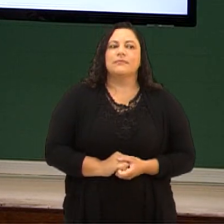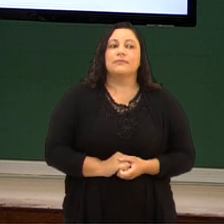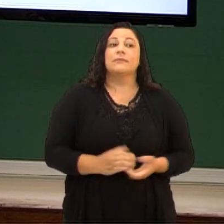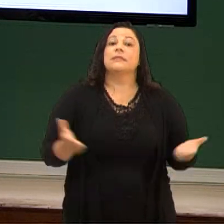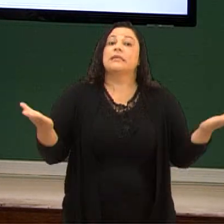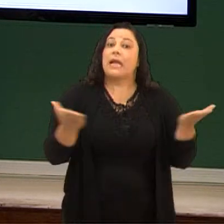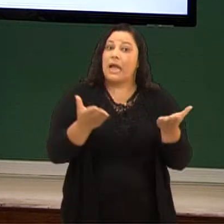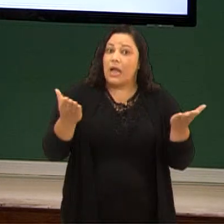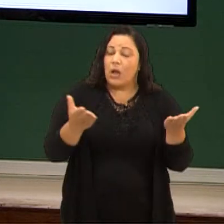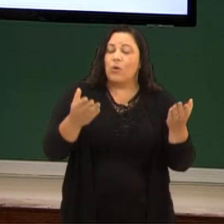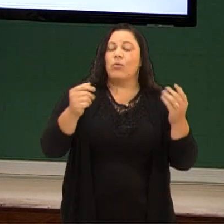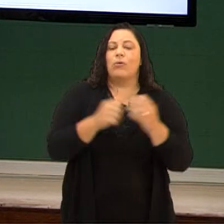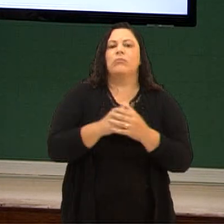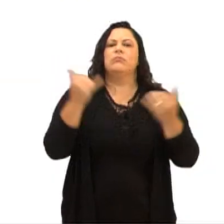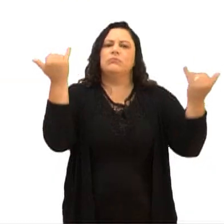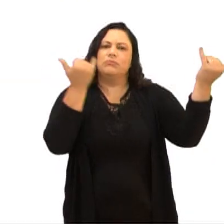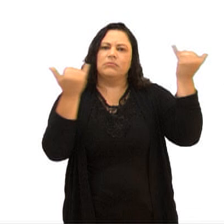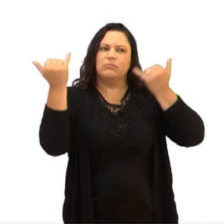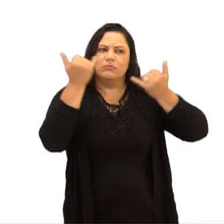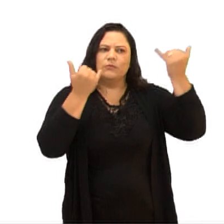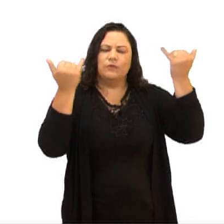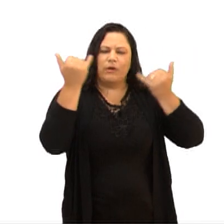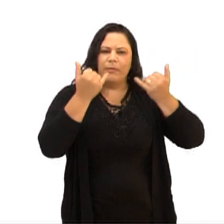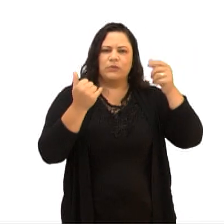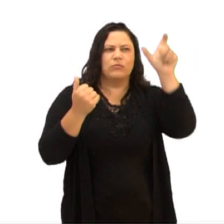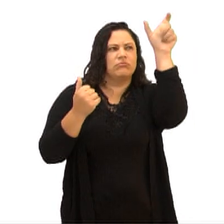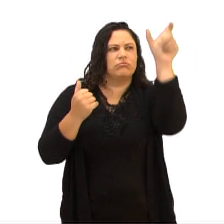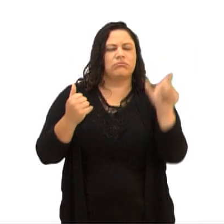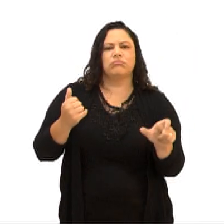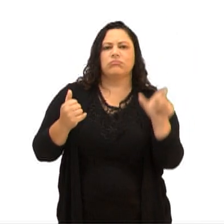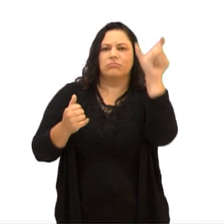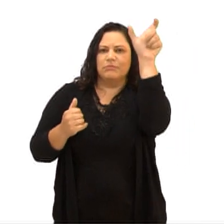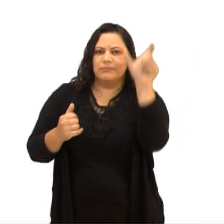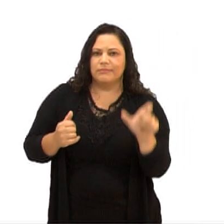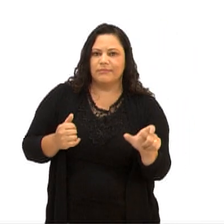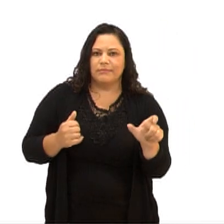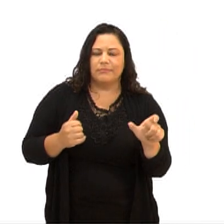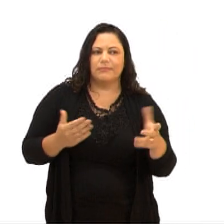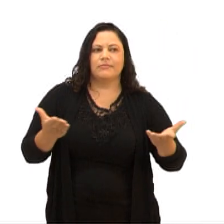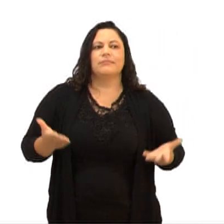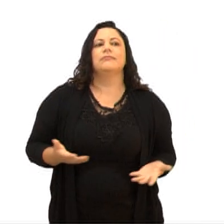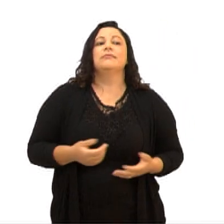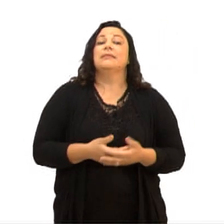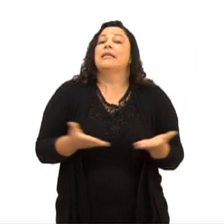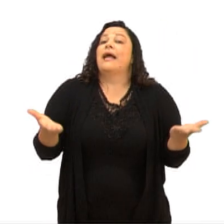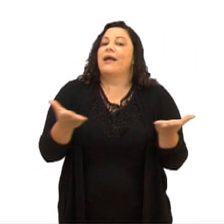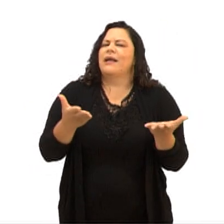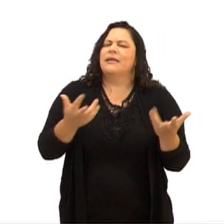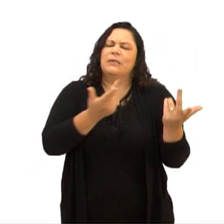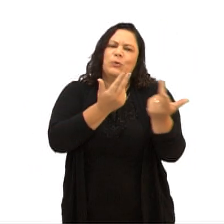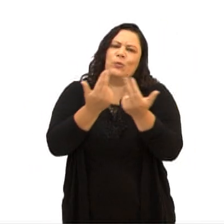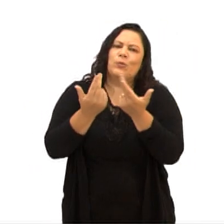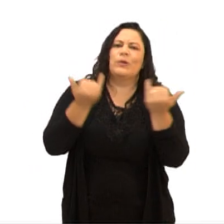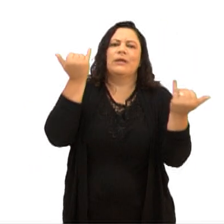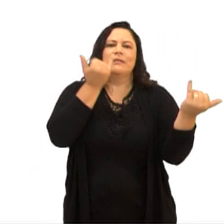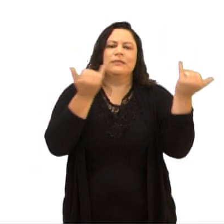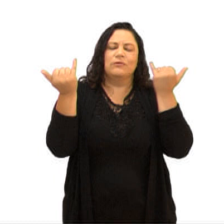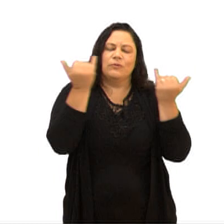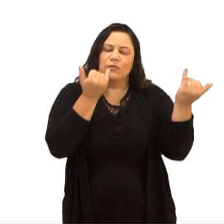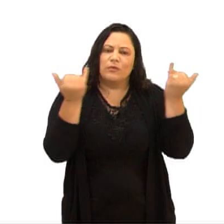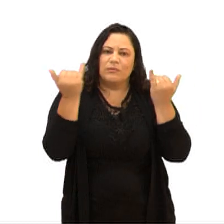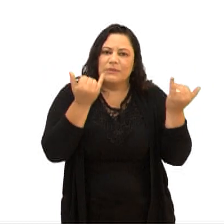aqui a professora trouxe essas informações em tabela. Então, eu tenho uma informação no gráfico de setores e essas mesmas informações